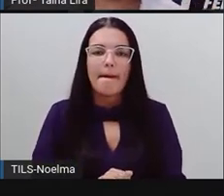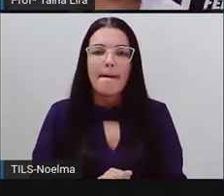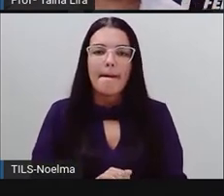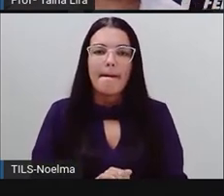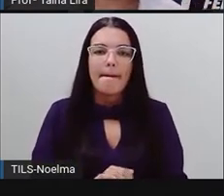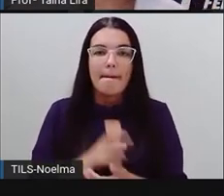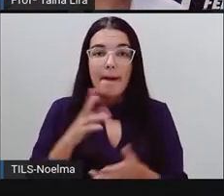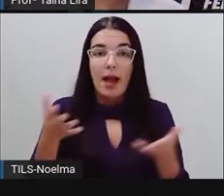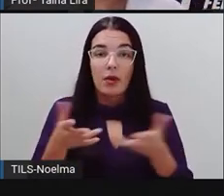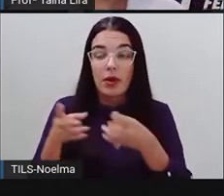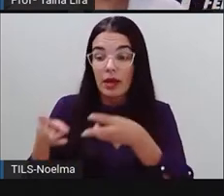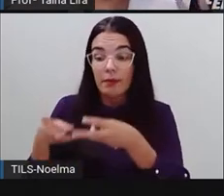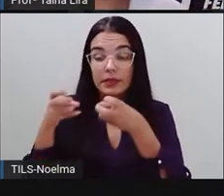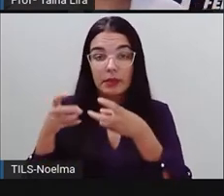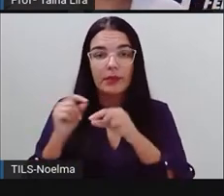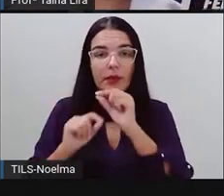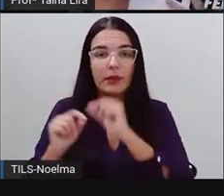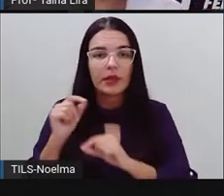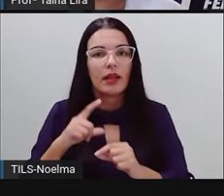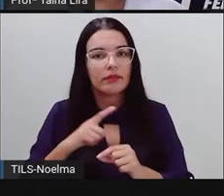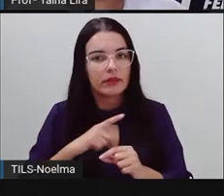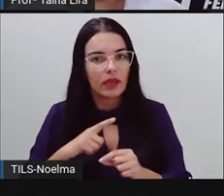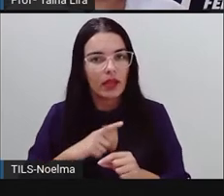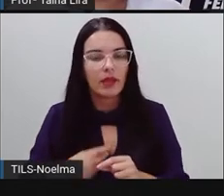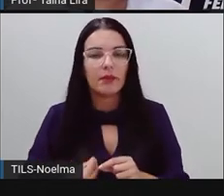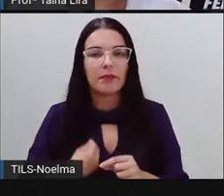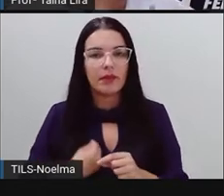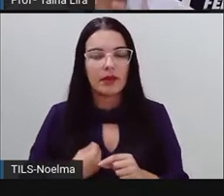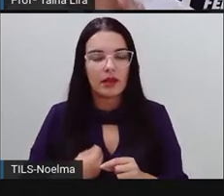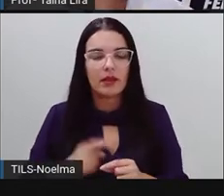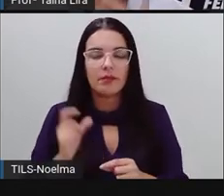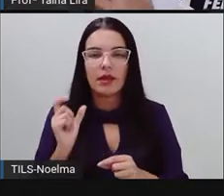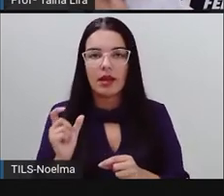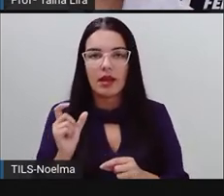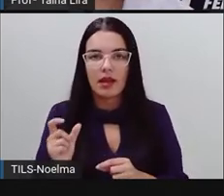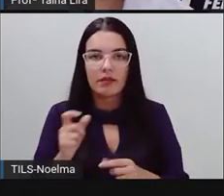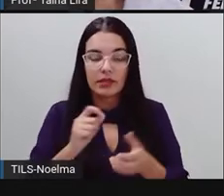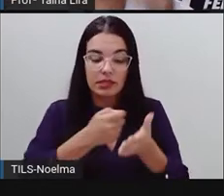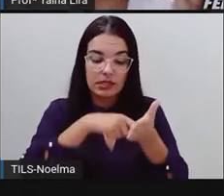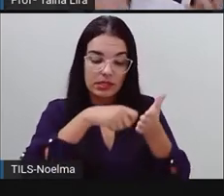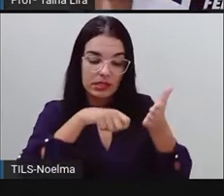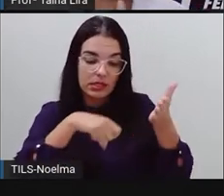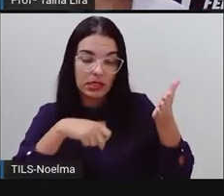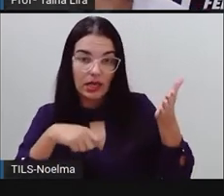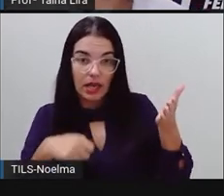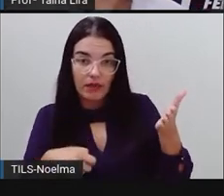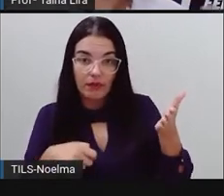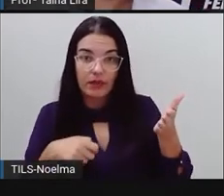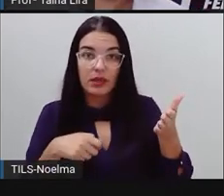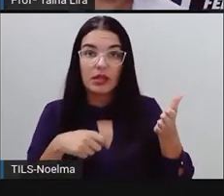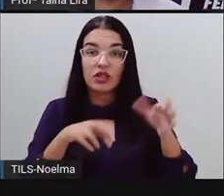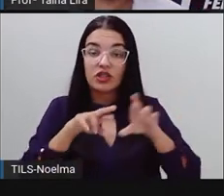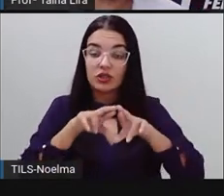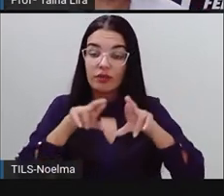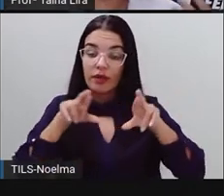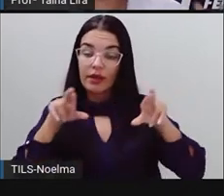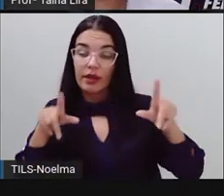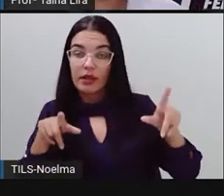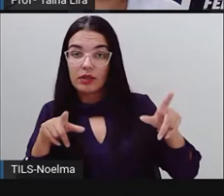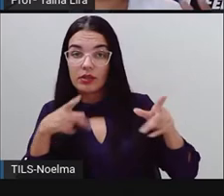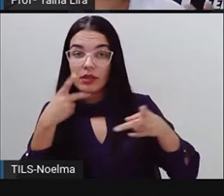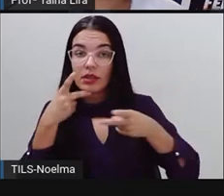que eu quero que vocês PC bom agora é que existem palavras né que vão ser escritas diferente da maneira como nós